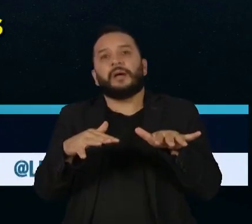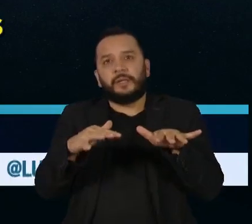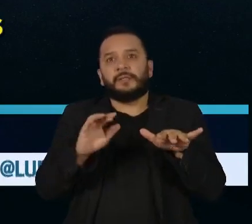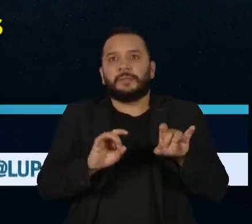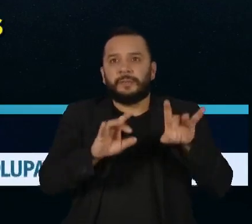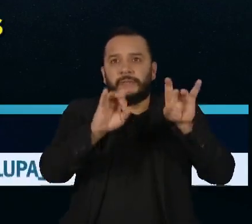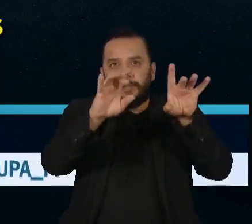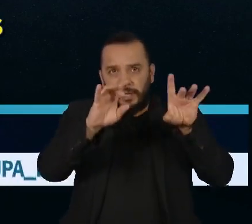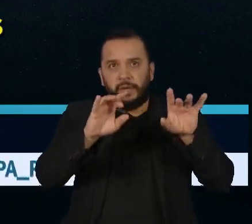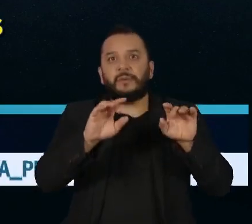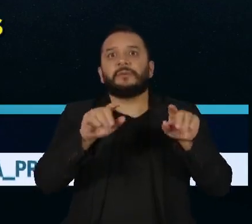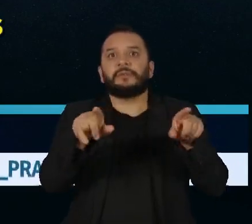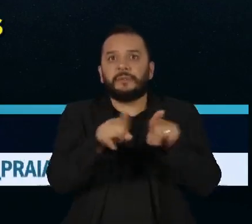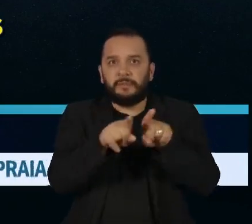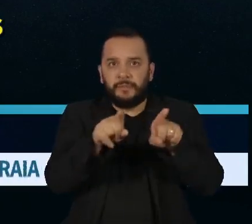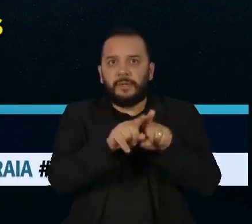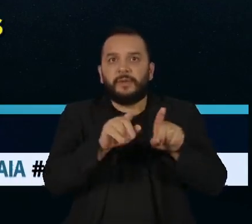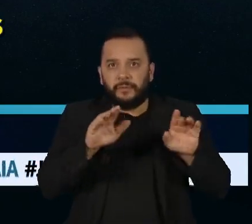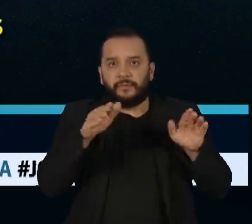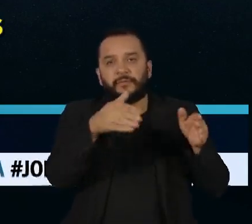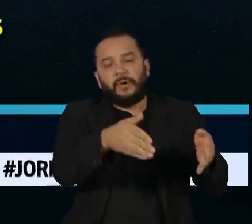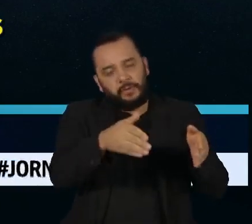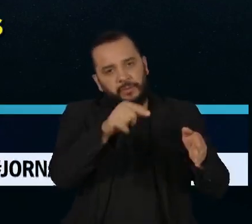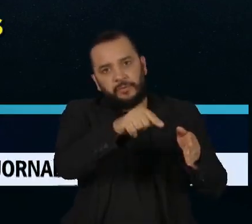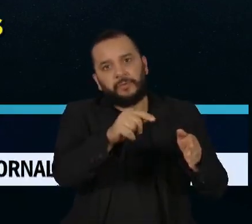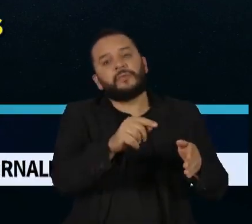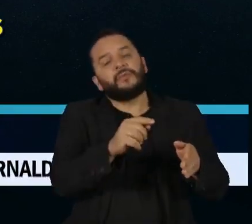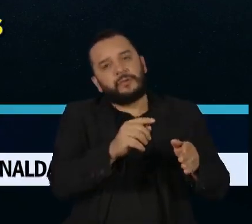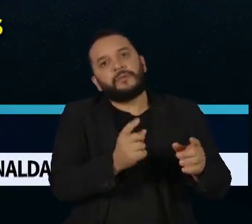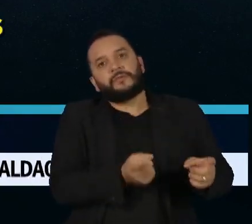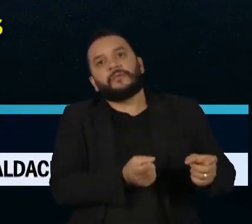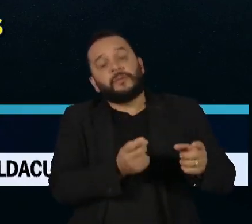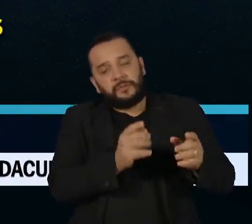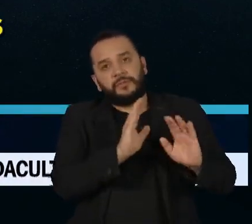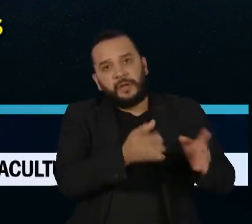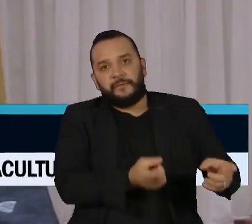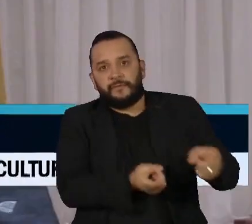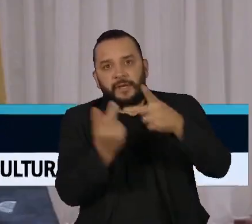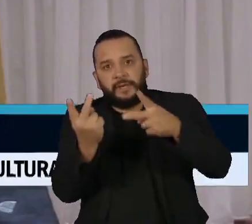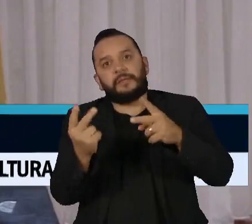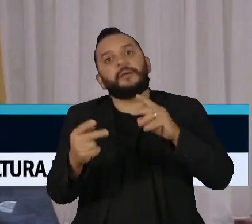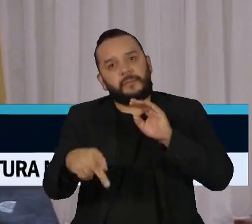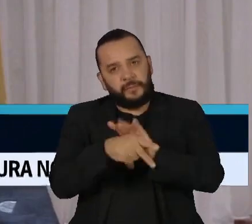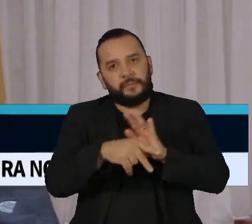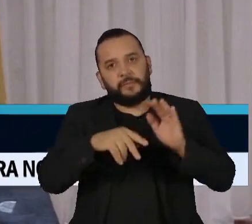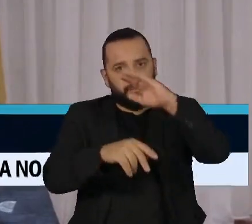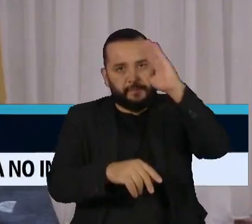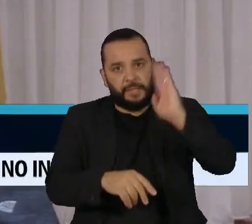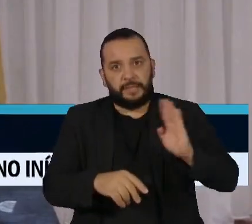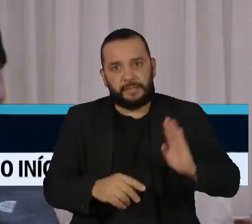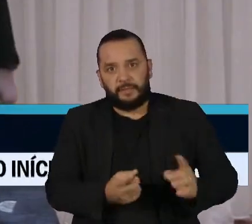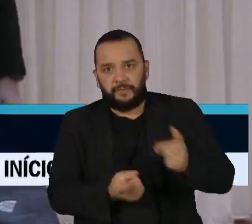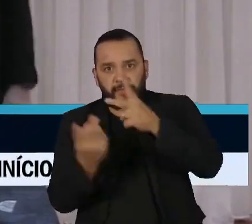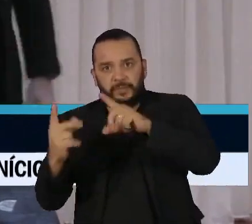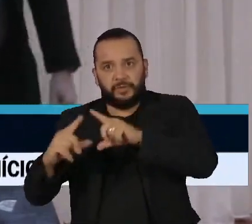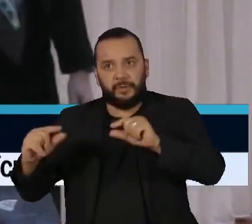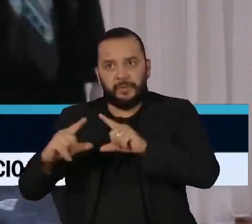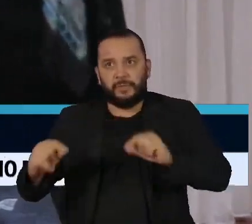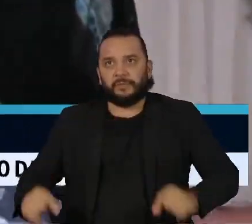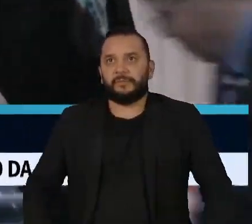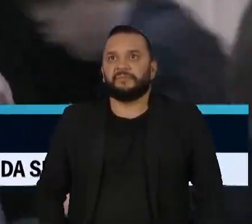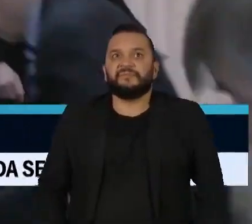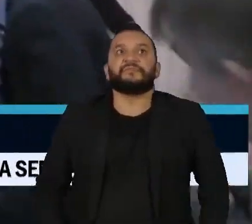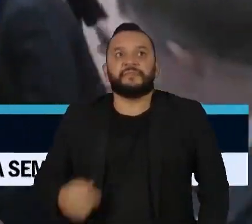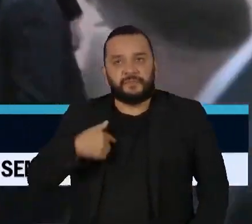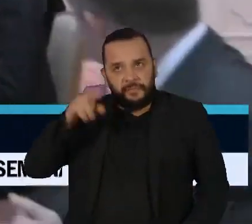um olhar interessado para as exportações vindas do Brasil para cá. Nesta quinta, Haddad esteve com a